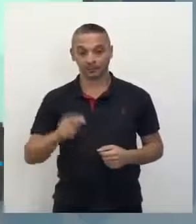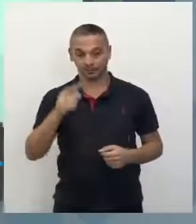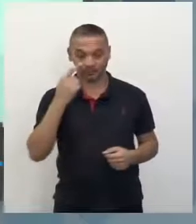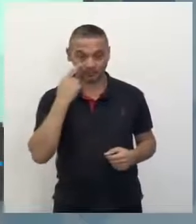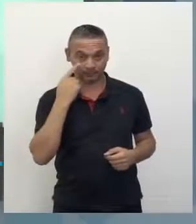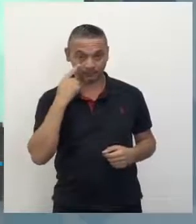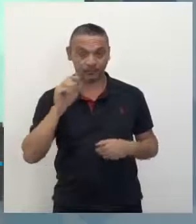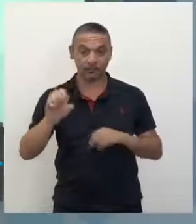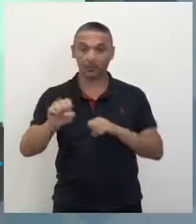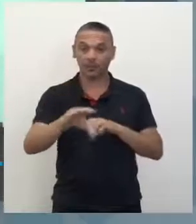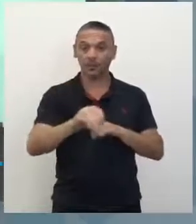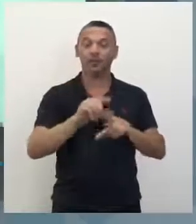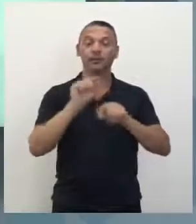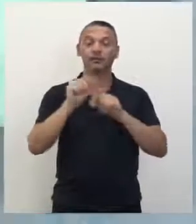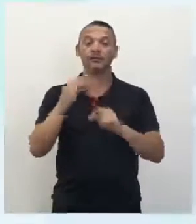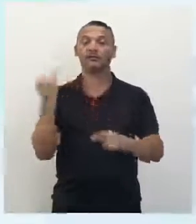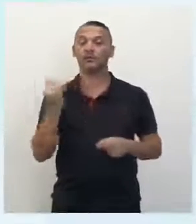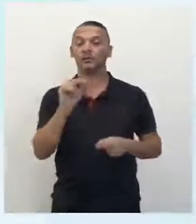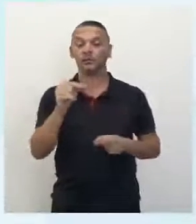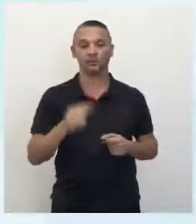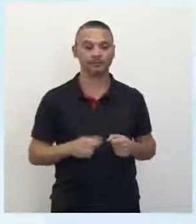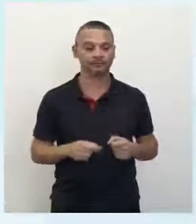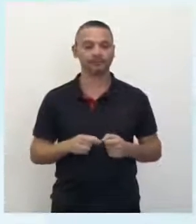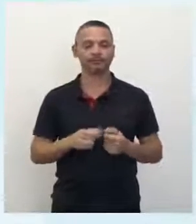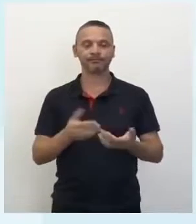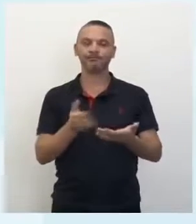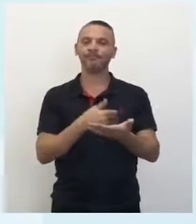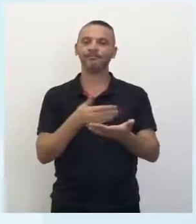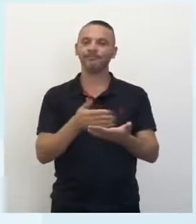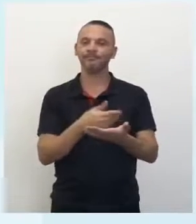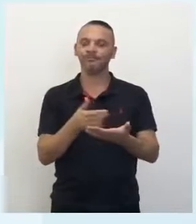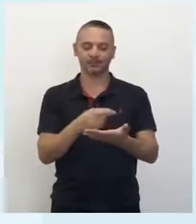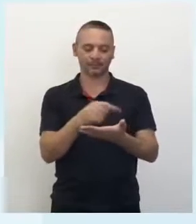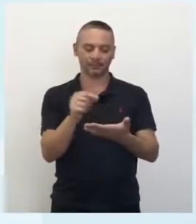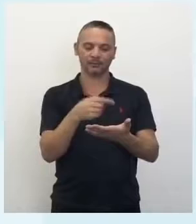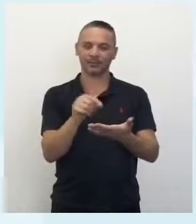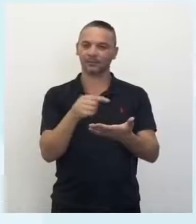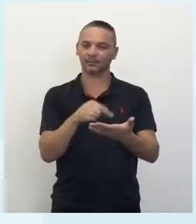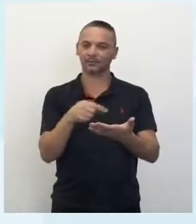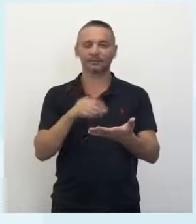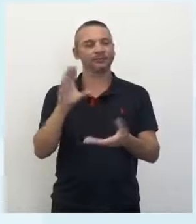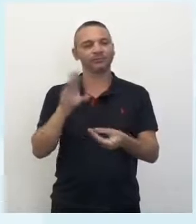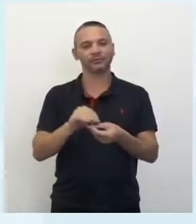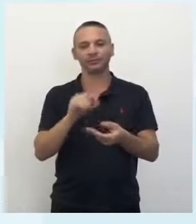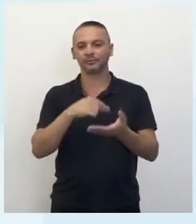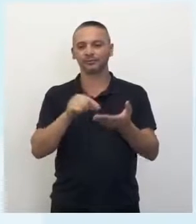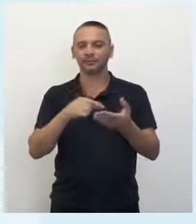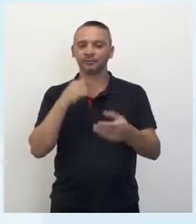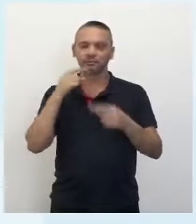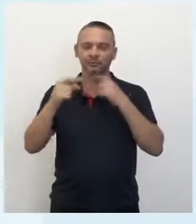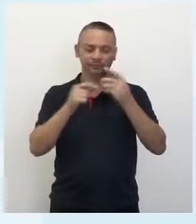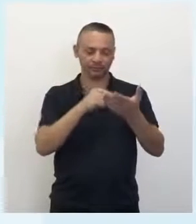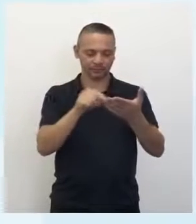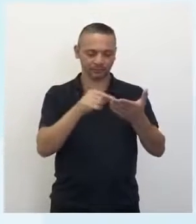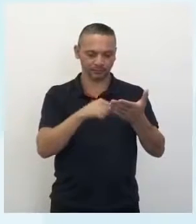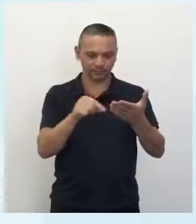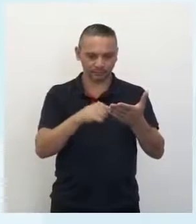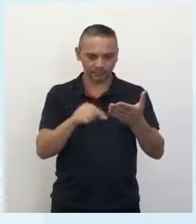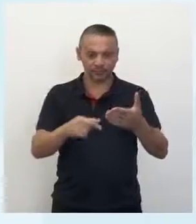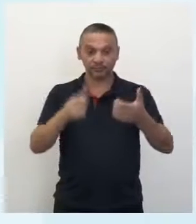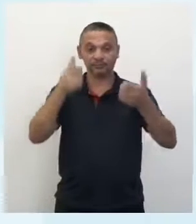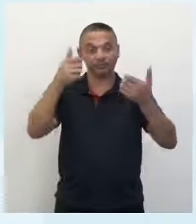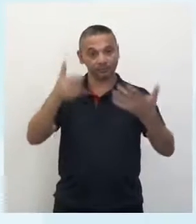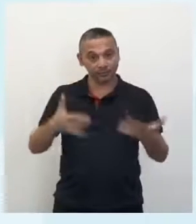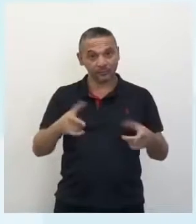acompanhar essa aula aqui, é bom que você tenha aí um caderninho para você fazer anotação, colocar suas dúvidas ali, o que não der para tirar